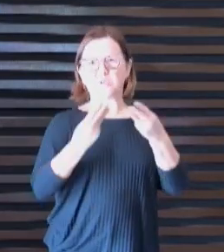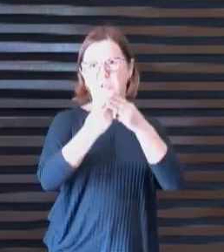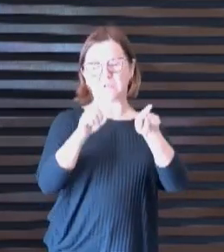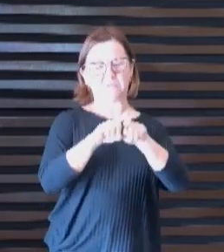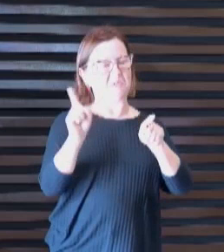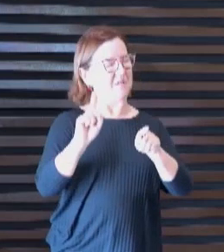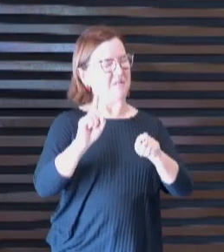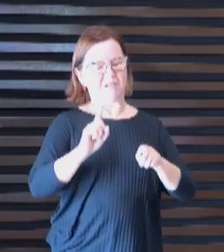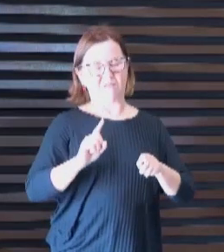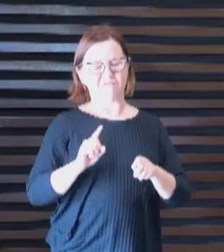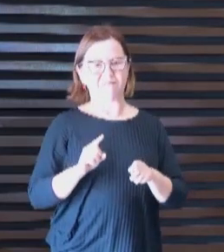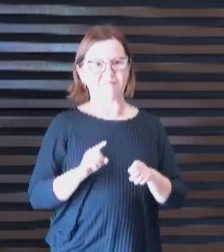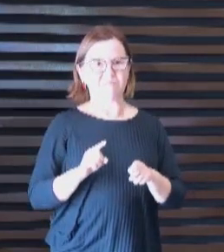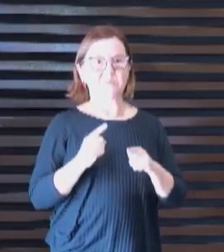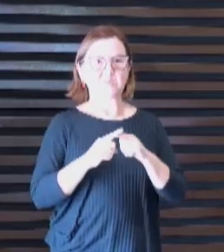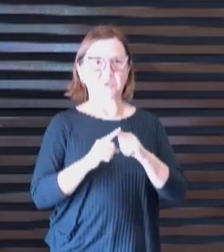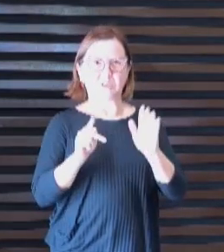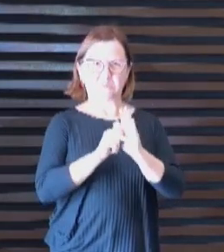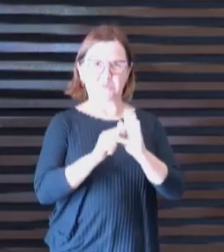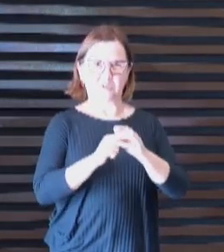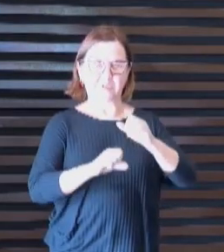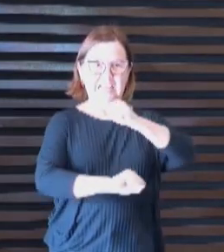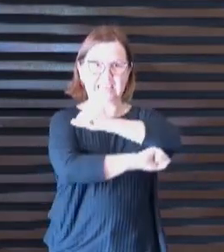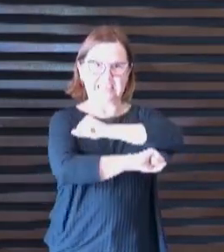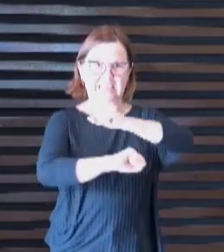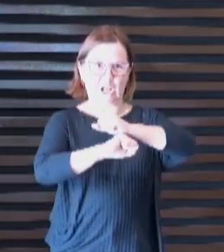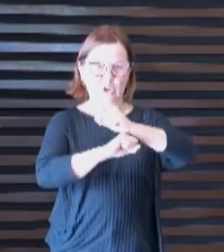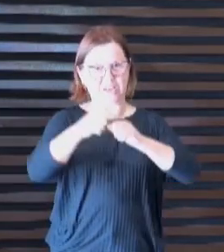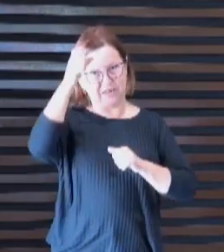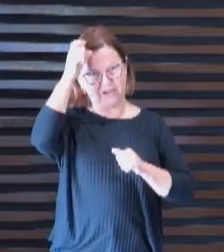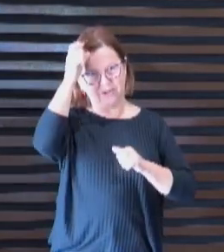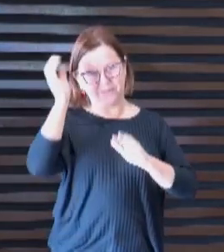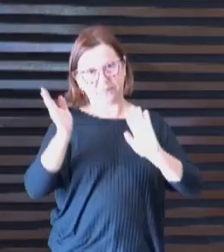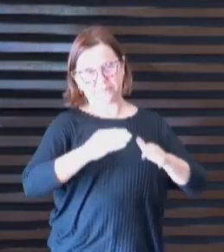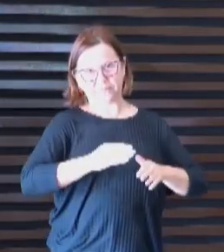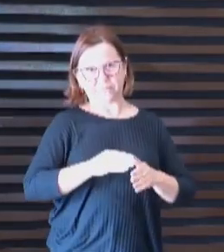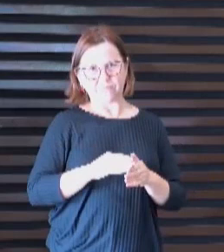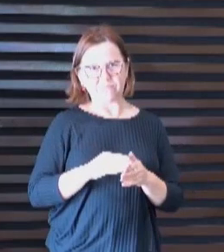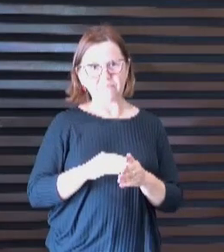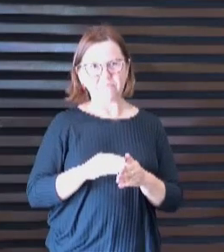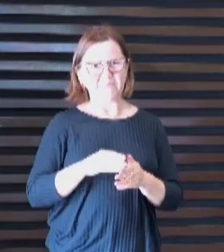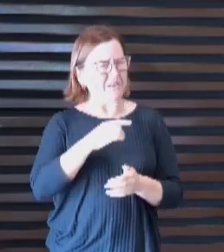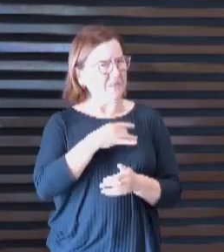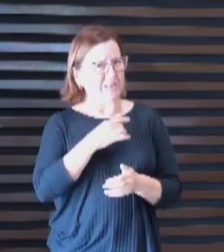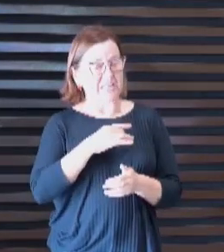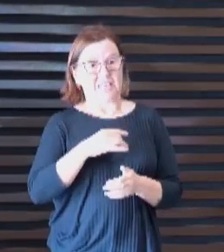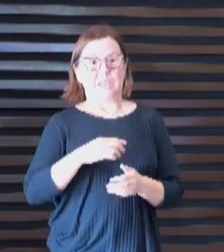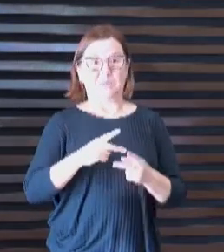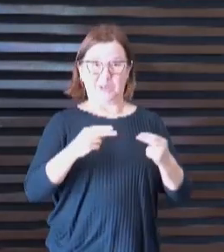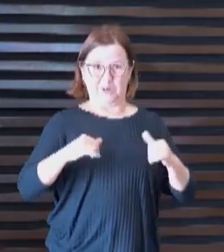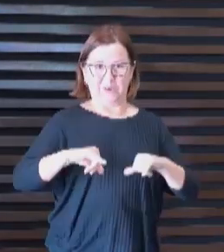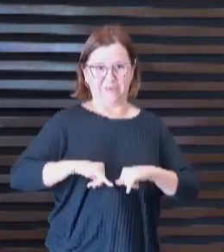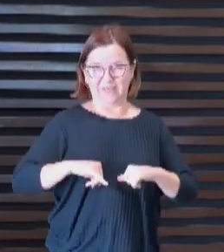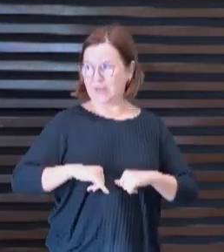antes sinagoga de Satanás. Não temas as coisas que tens de sofrer. Eis que o diabo